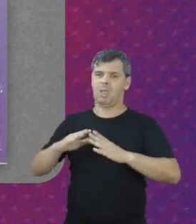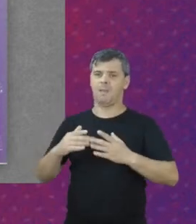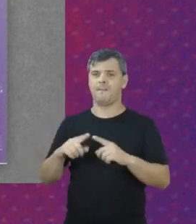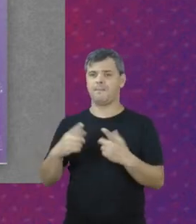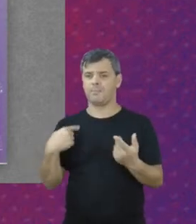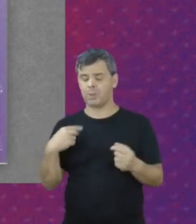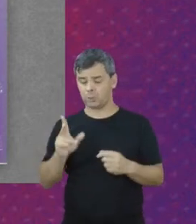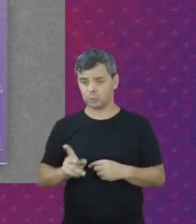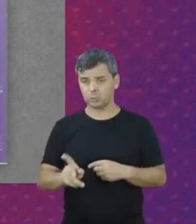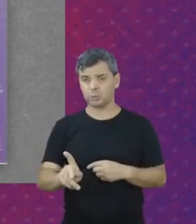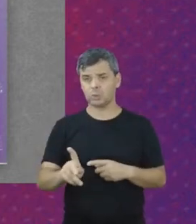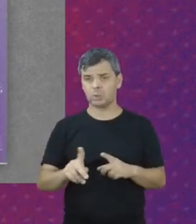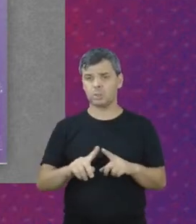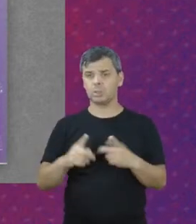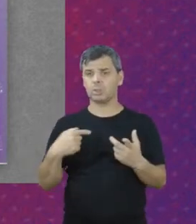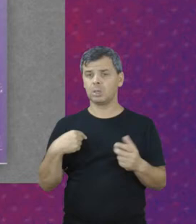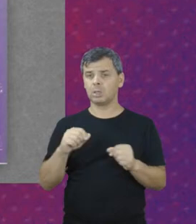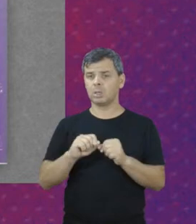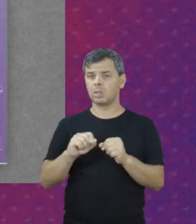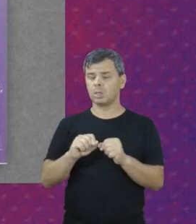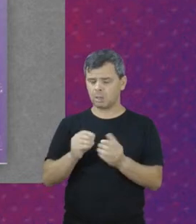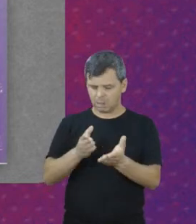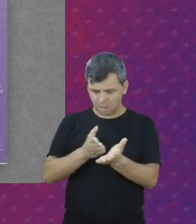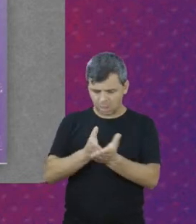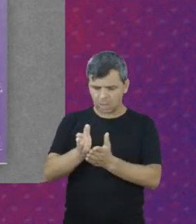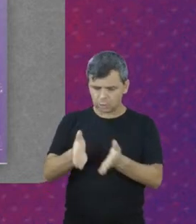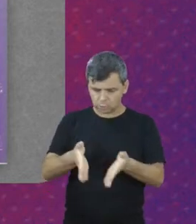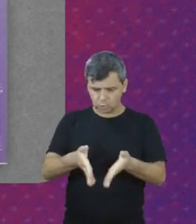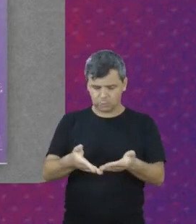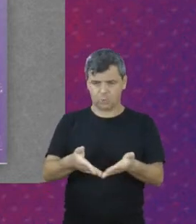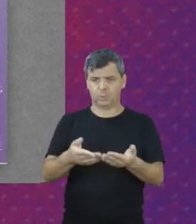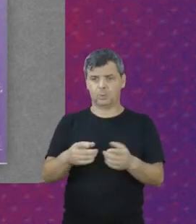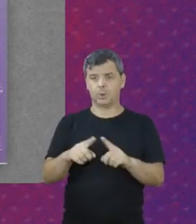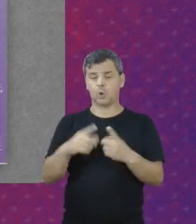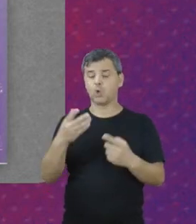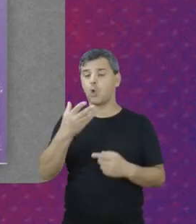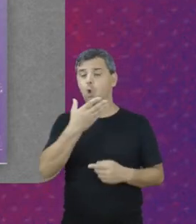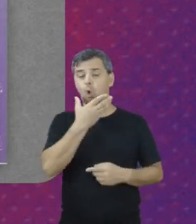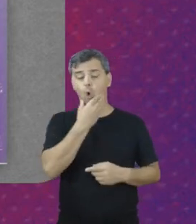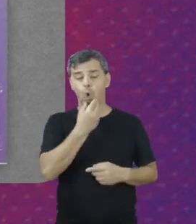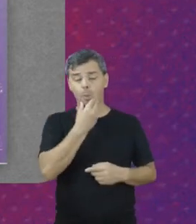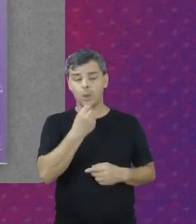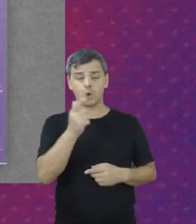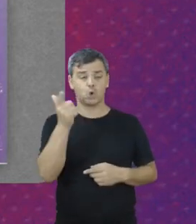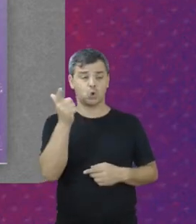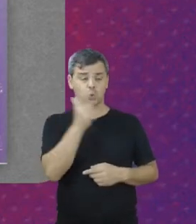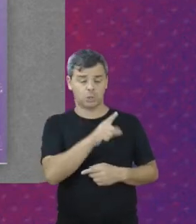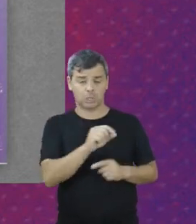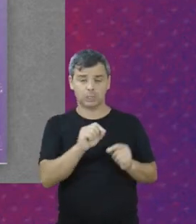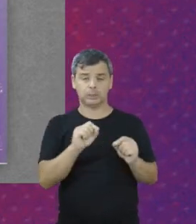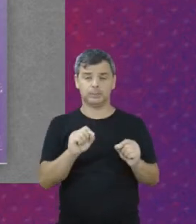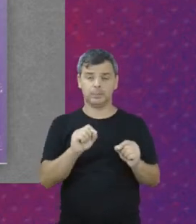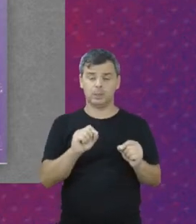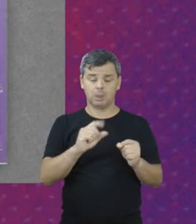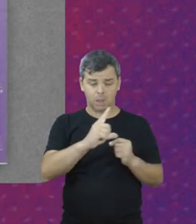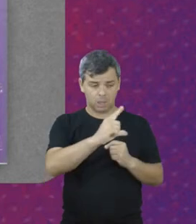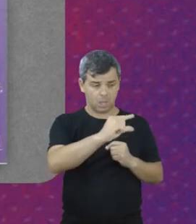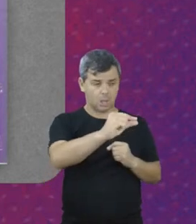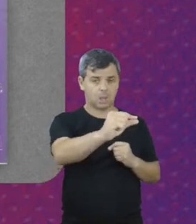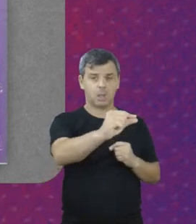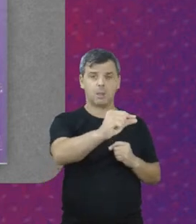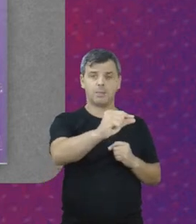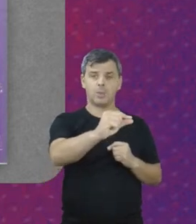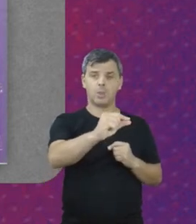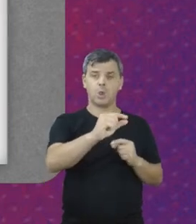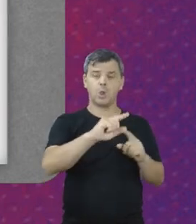Elas continuam, né, ainda na linha de empobrecimento, enquanto os homens conseguem sair